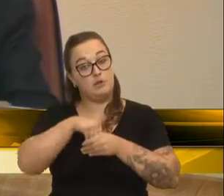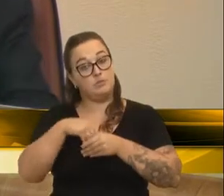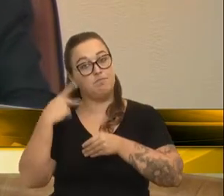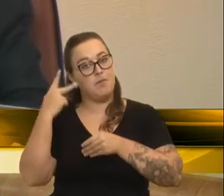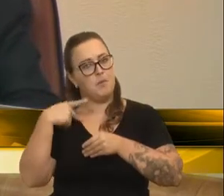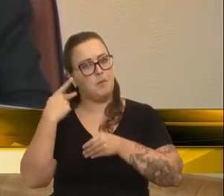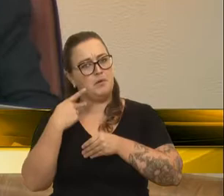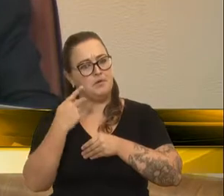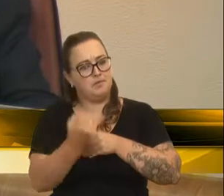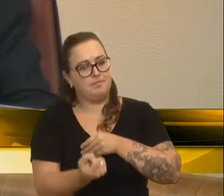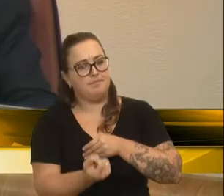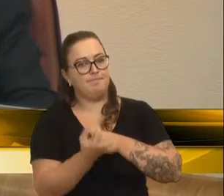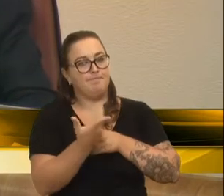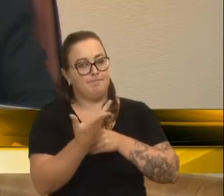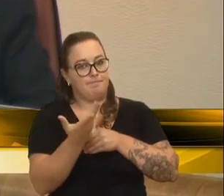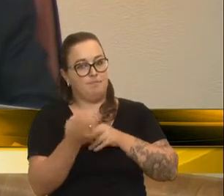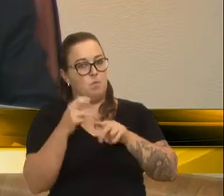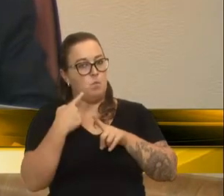política.